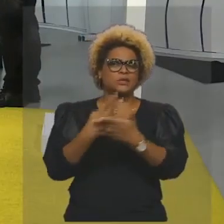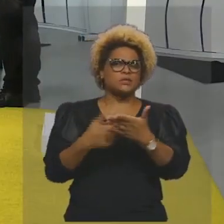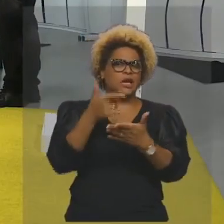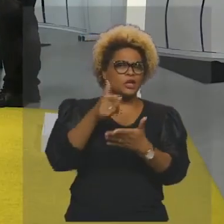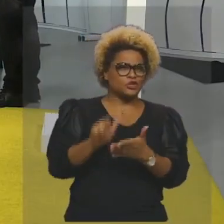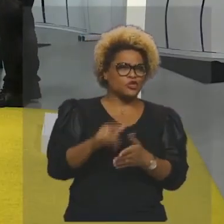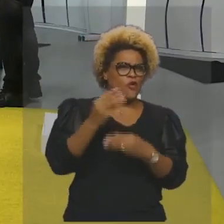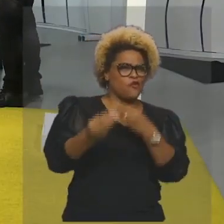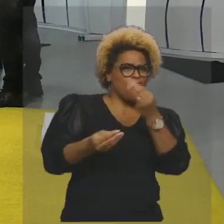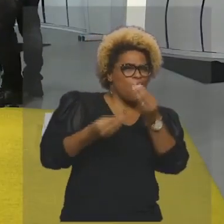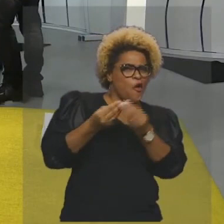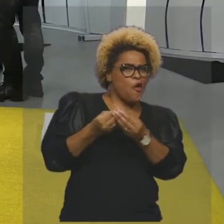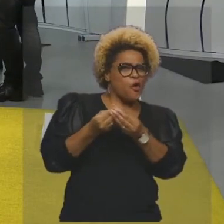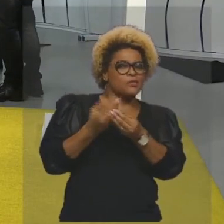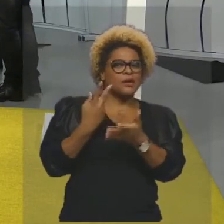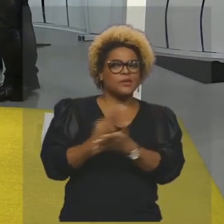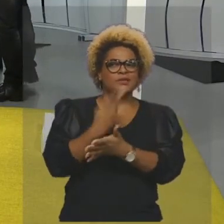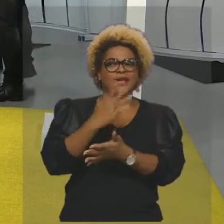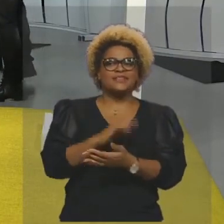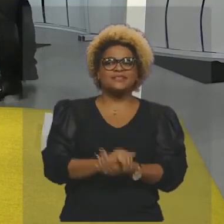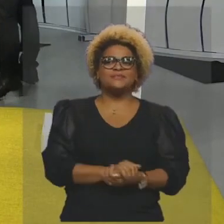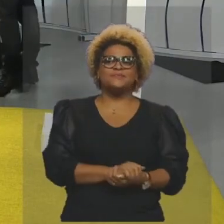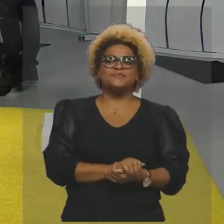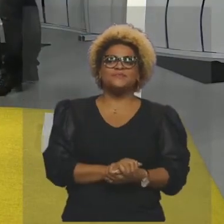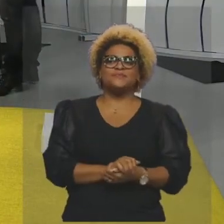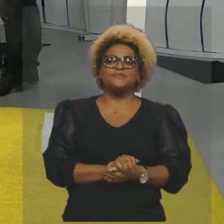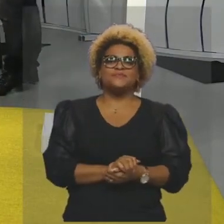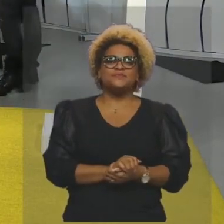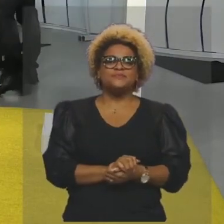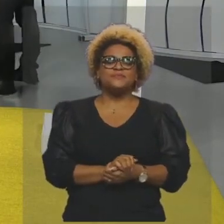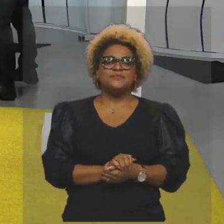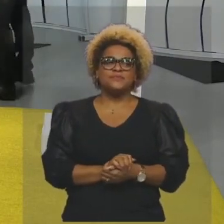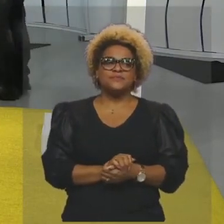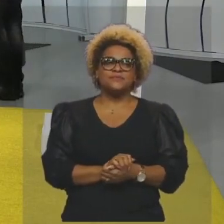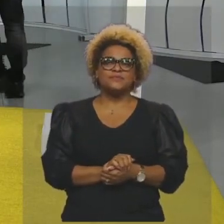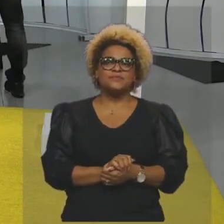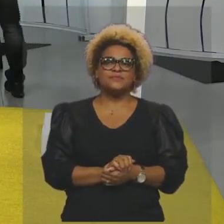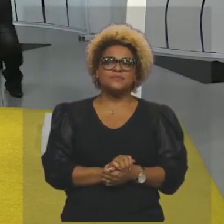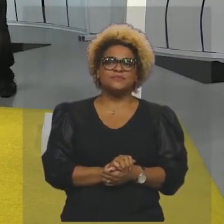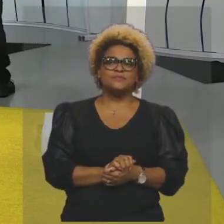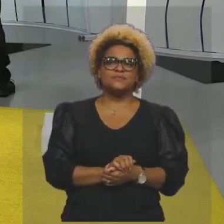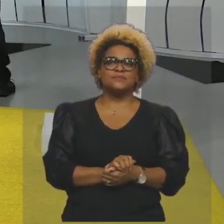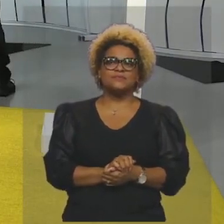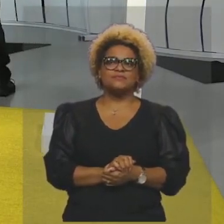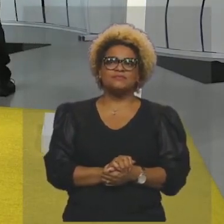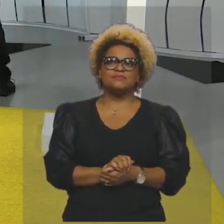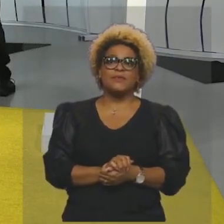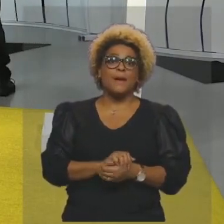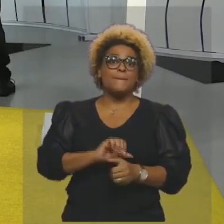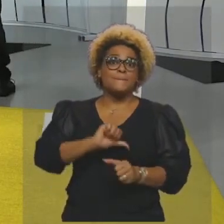como é que fica, né? Deixa eu desenhar na outra folha aqui. Vai ficar assim, ó.